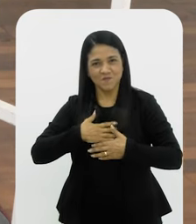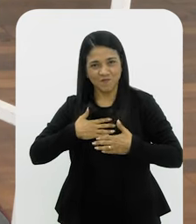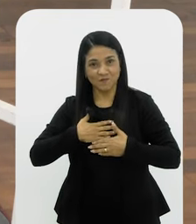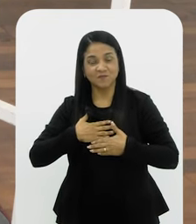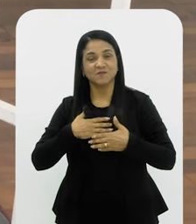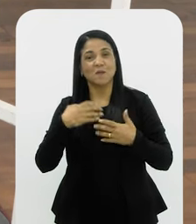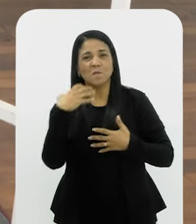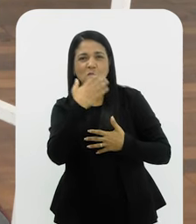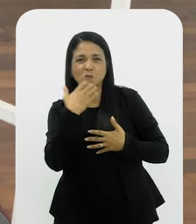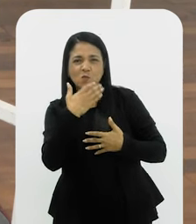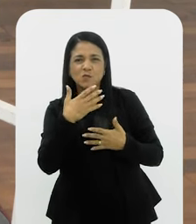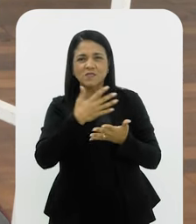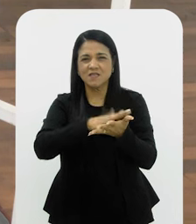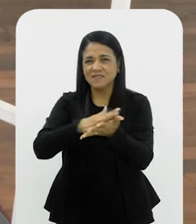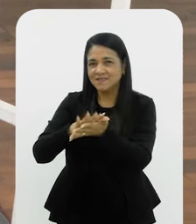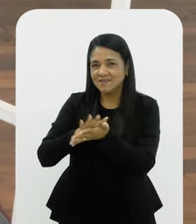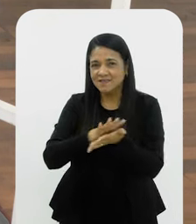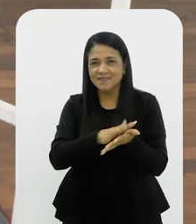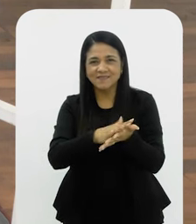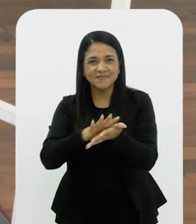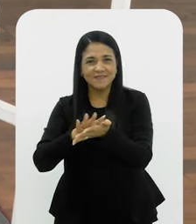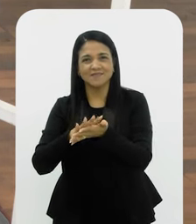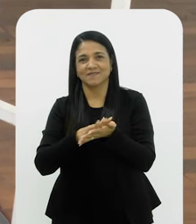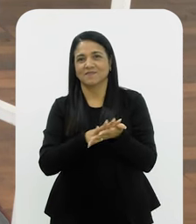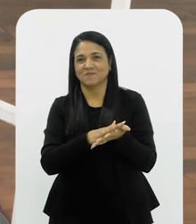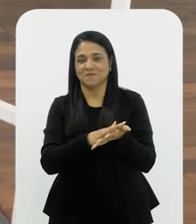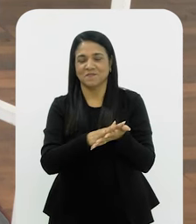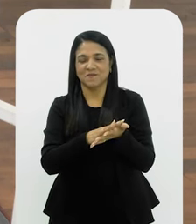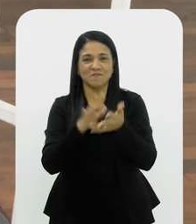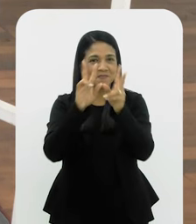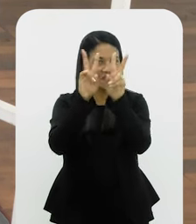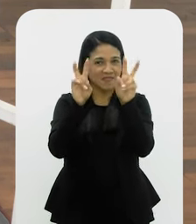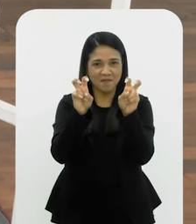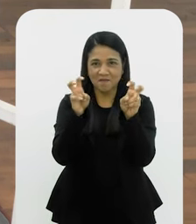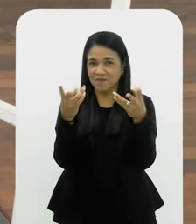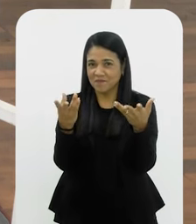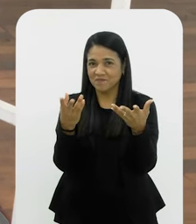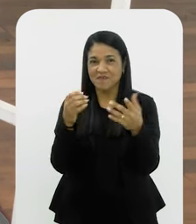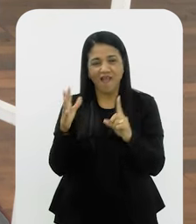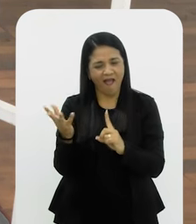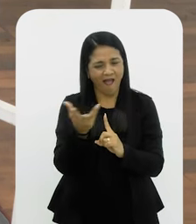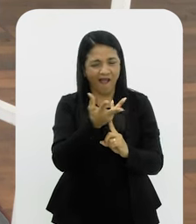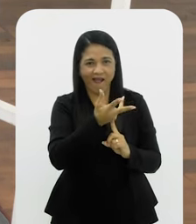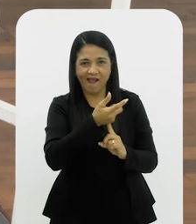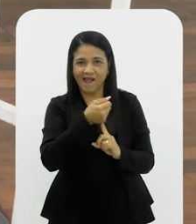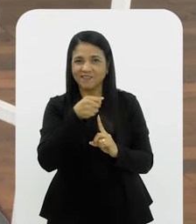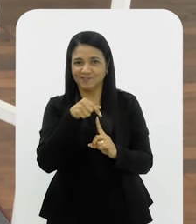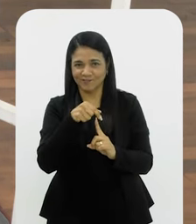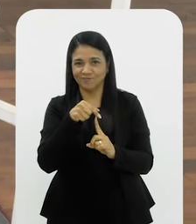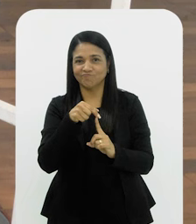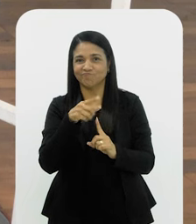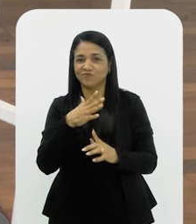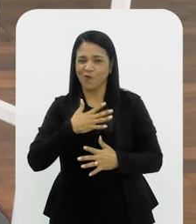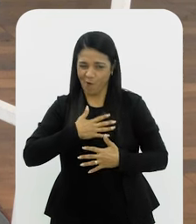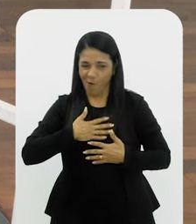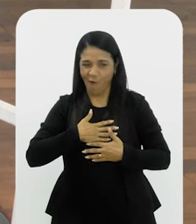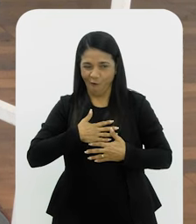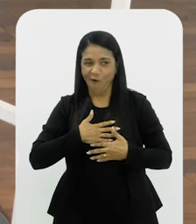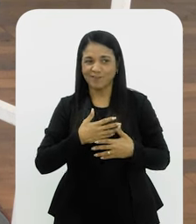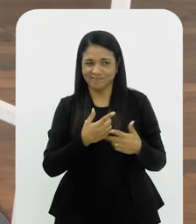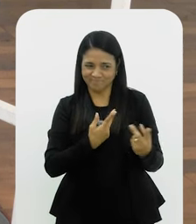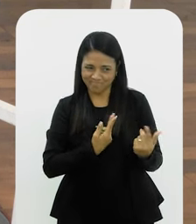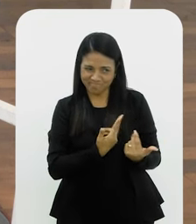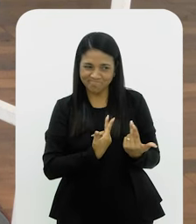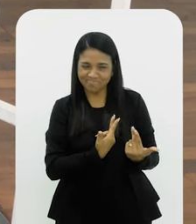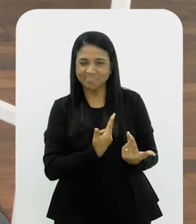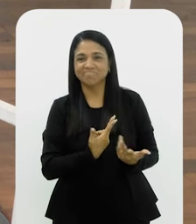música, falar de samba, falar de, das coisas do, da arte em si. Daquilo que a gente gosta. Né?